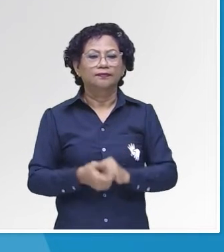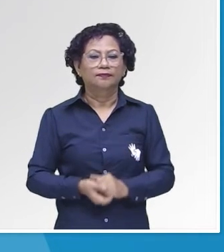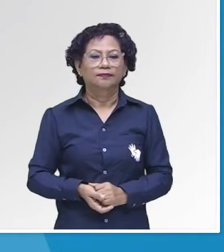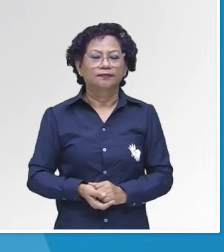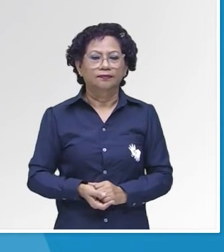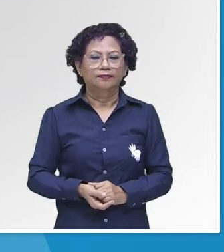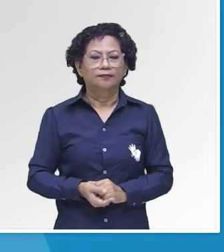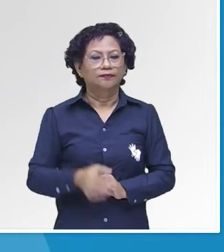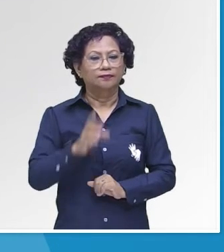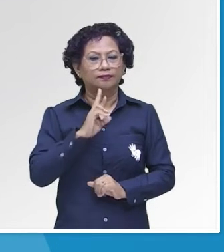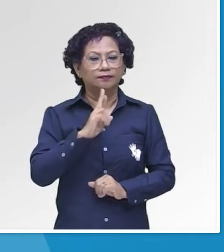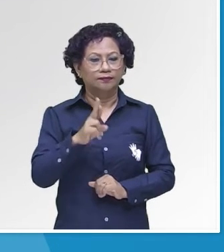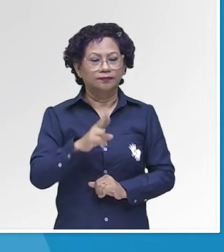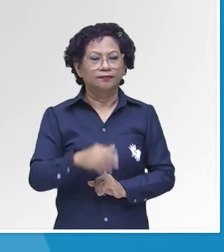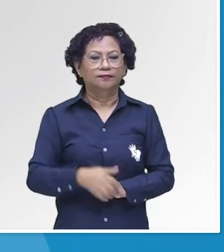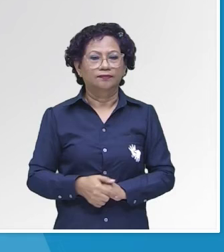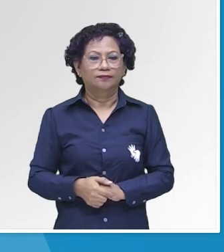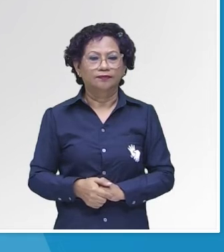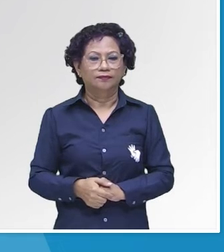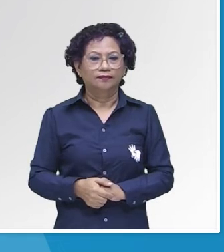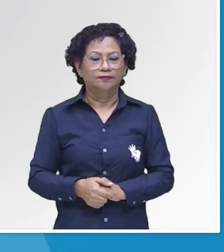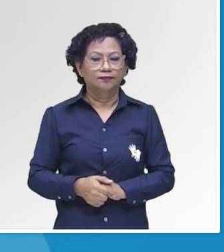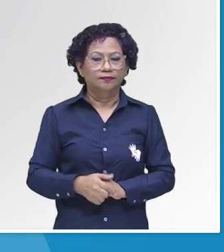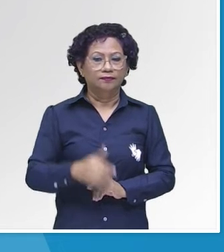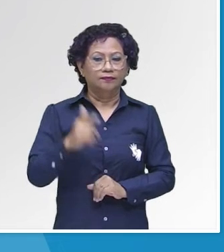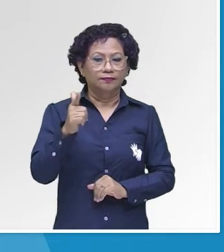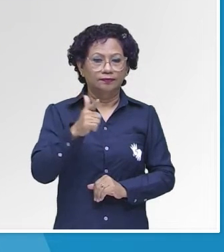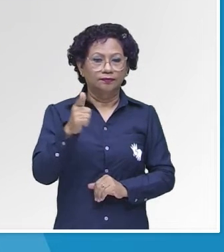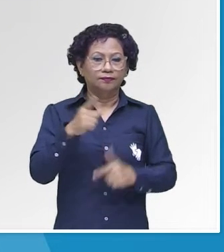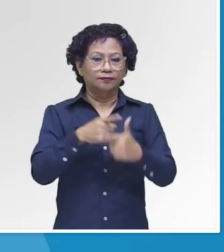no numerador 22 dividido por 8,